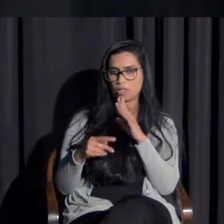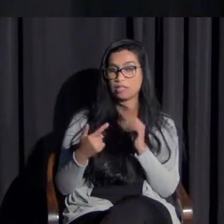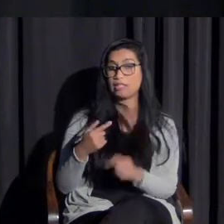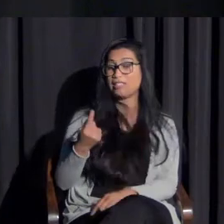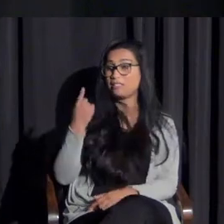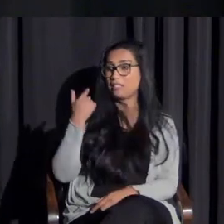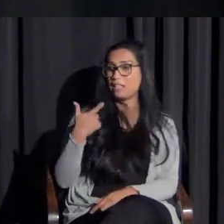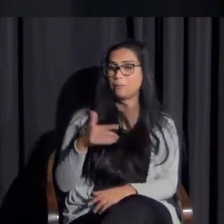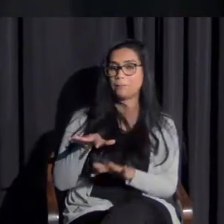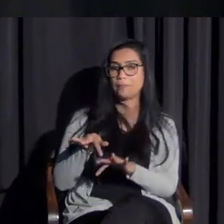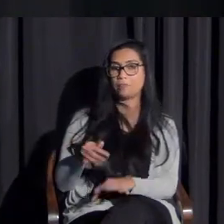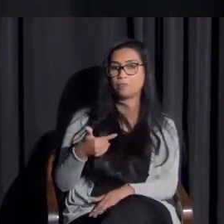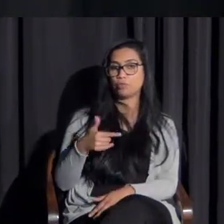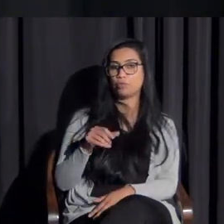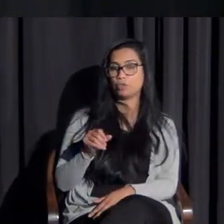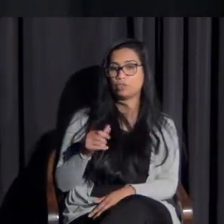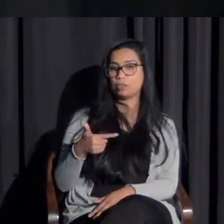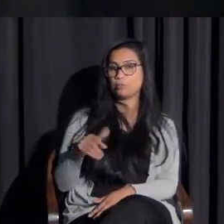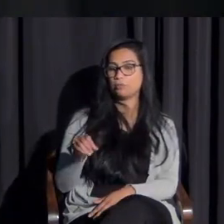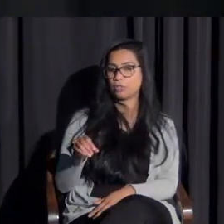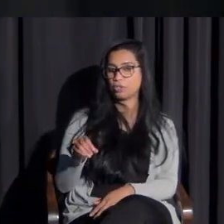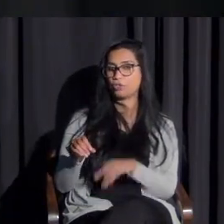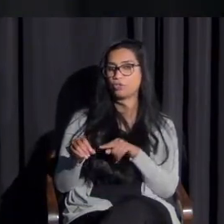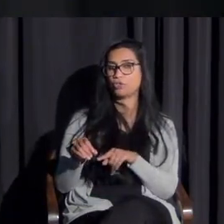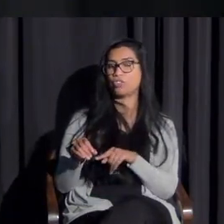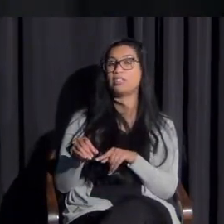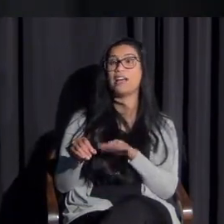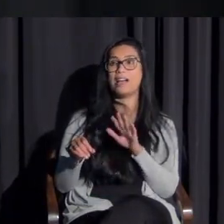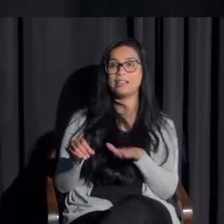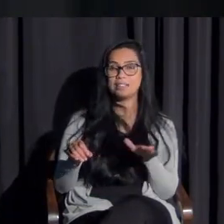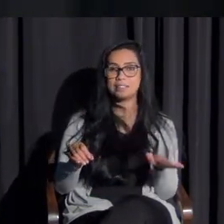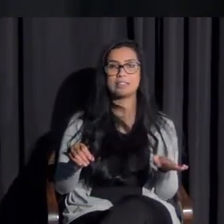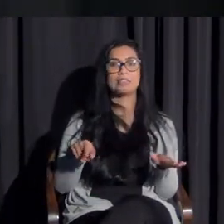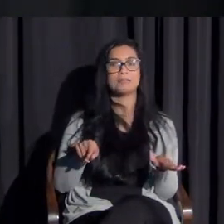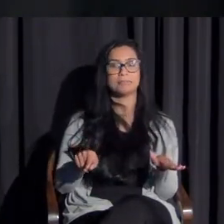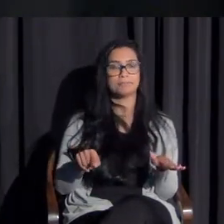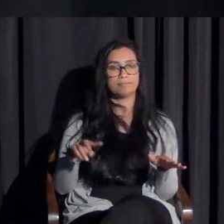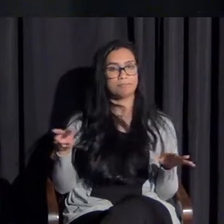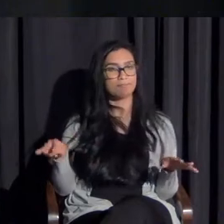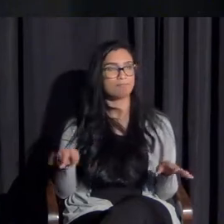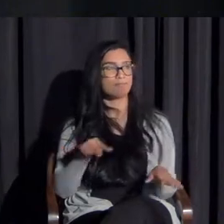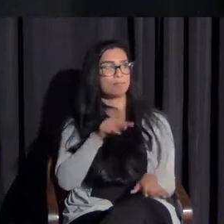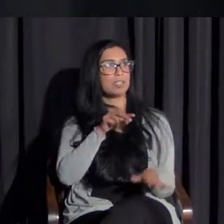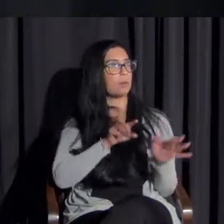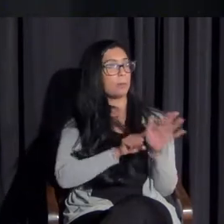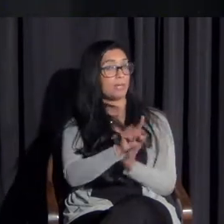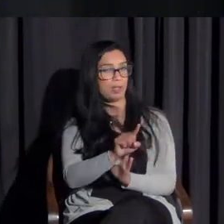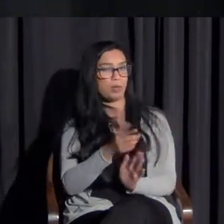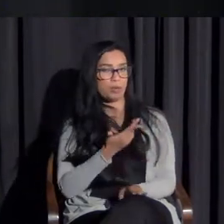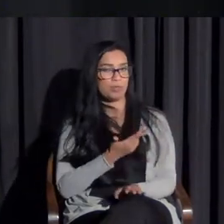no final desse trabalho que a gente faz em 2020, essa mesma criança vira para nós e pergunta...